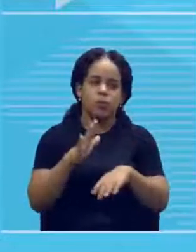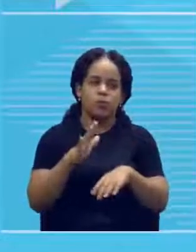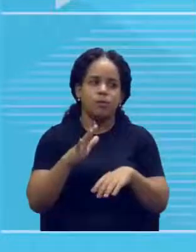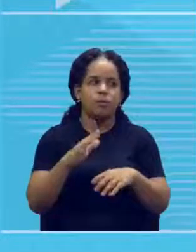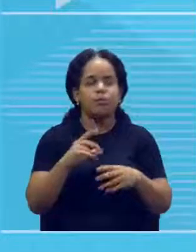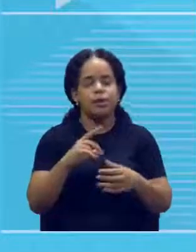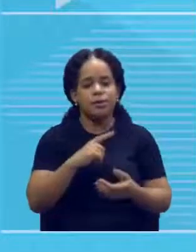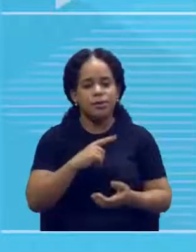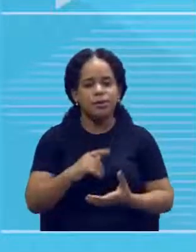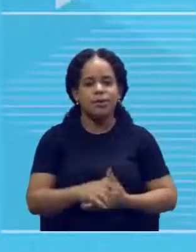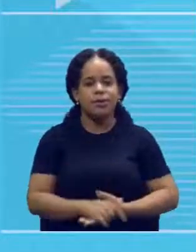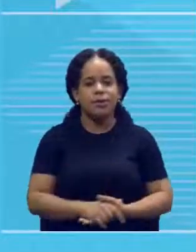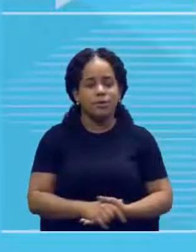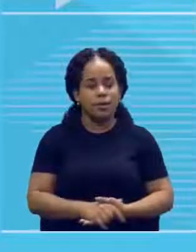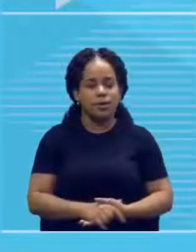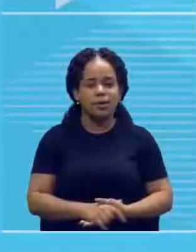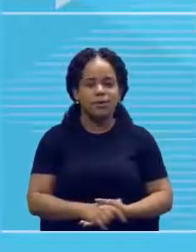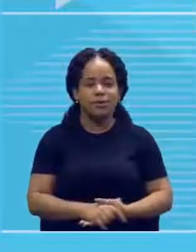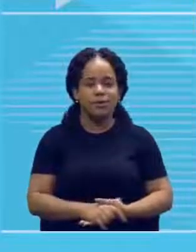movimentar?